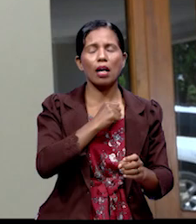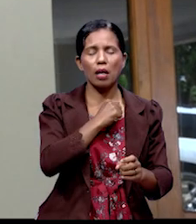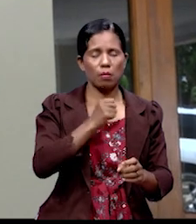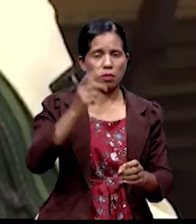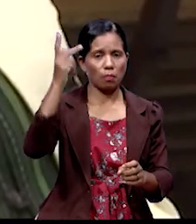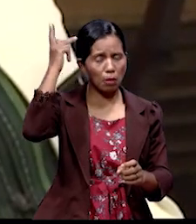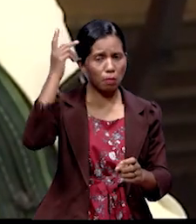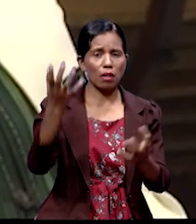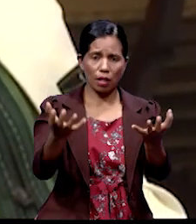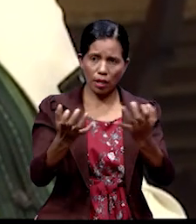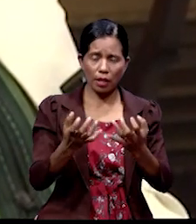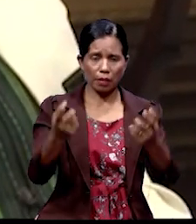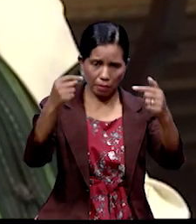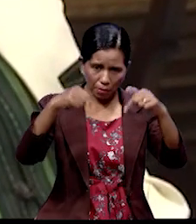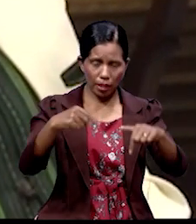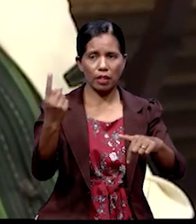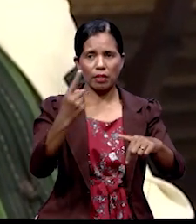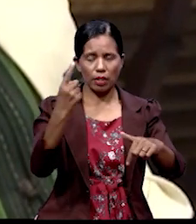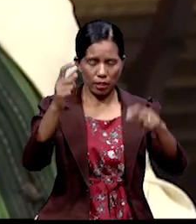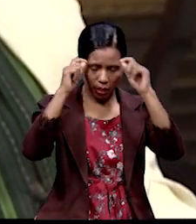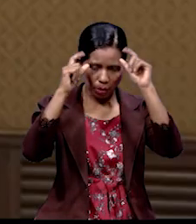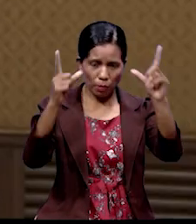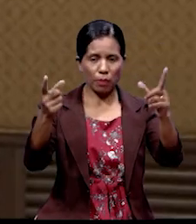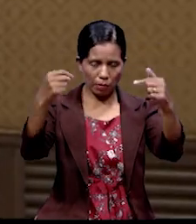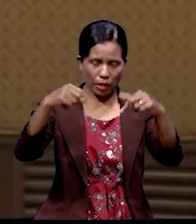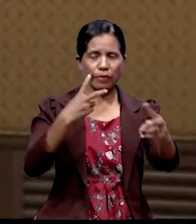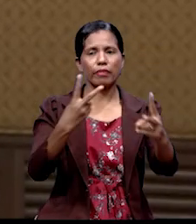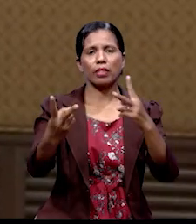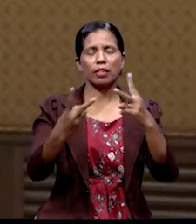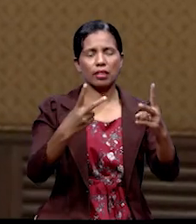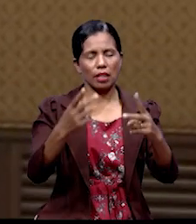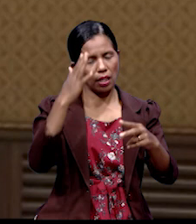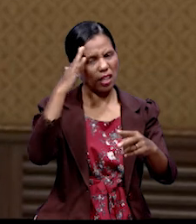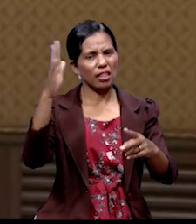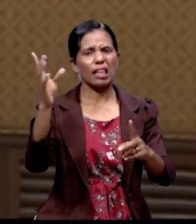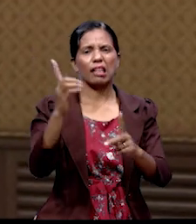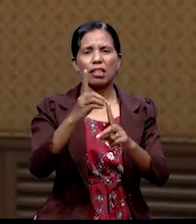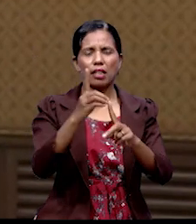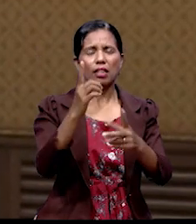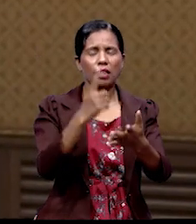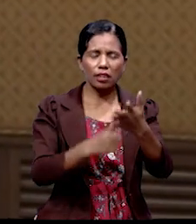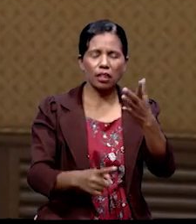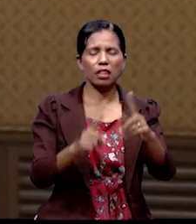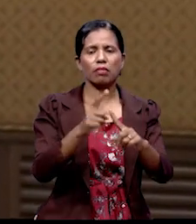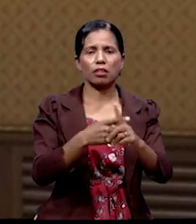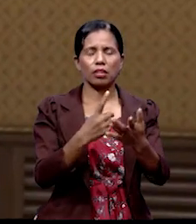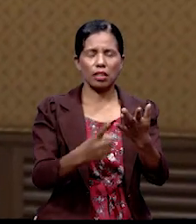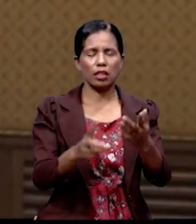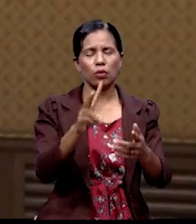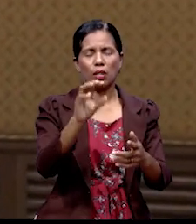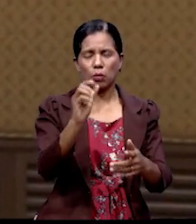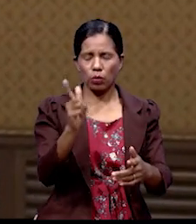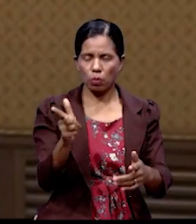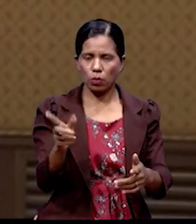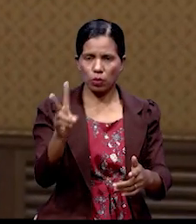tin Timor. Mai visita la hatene los bahira nastina